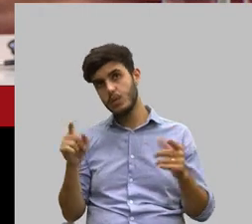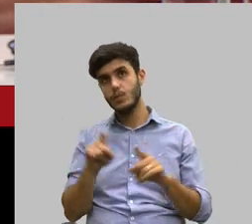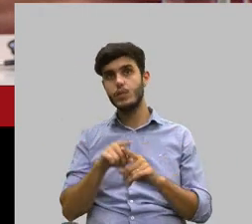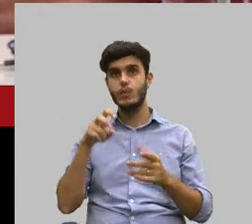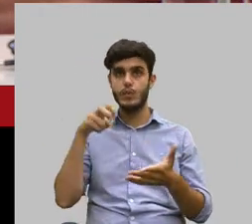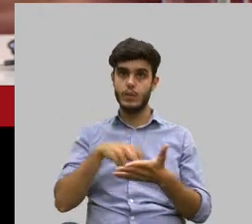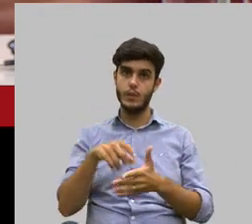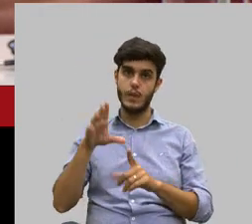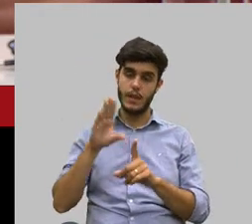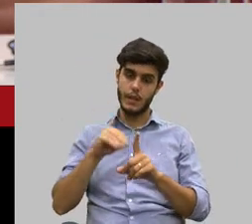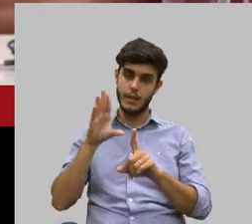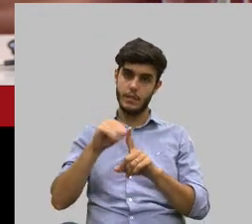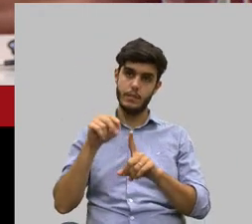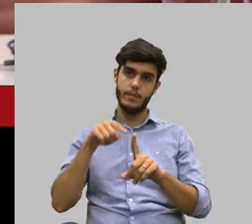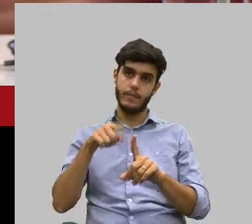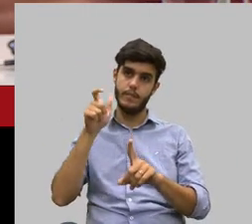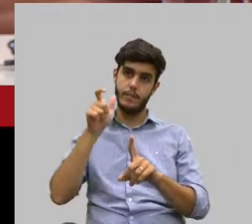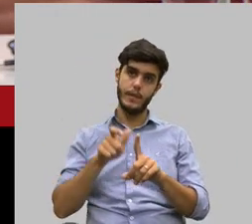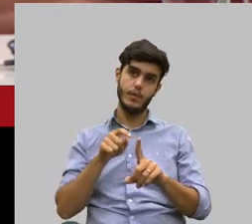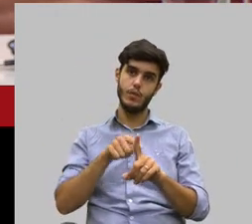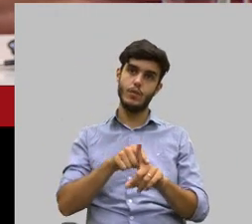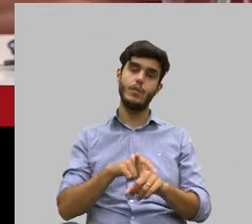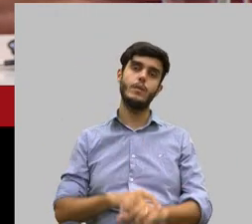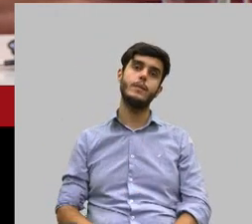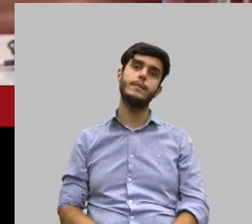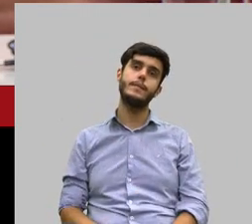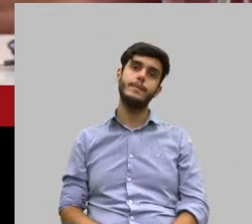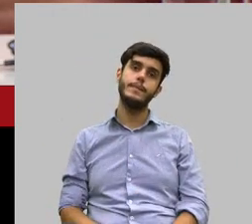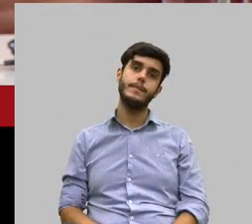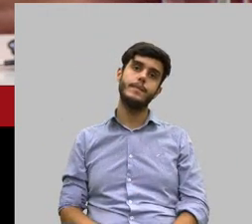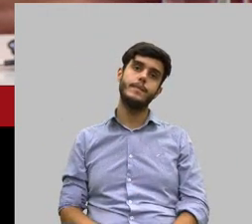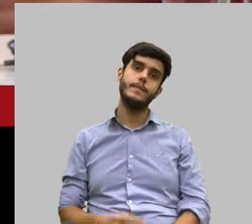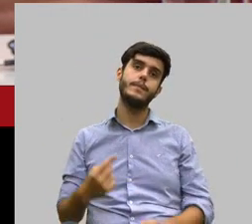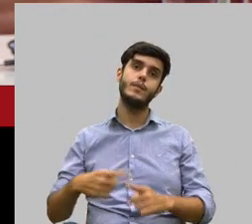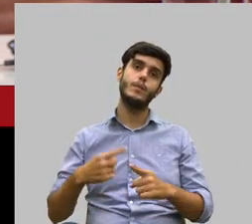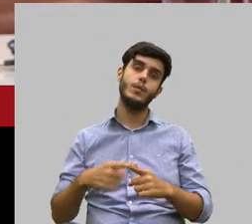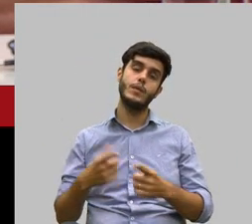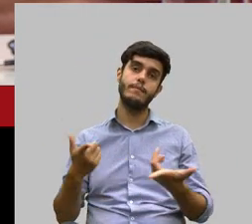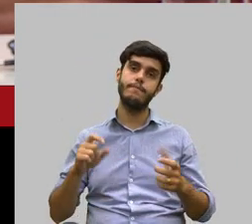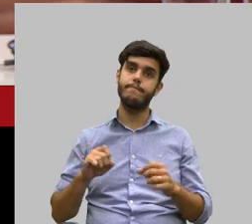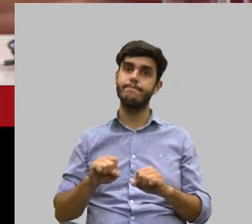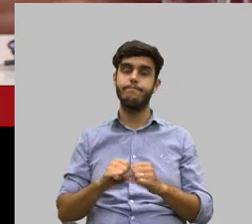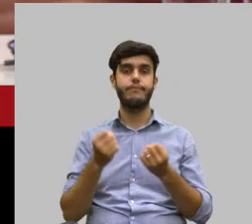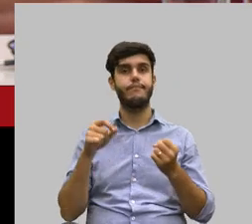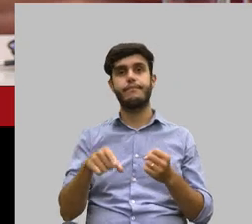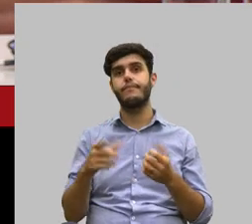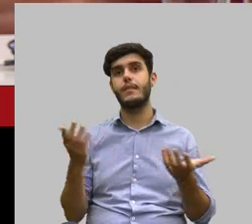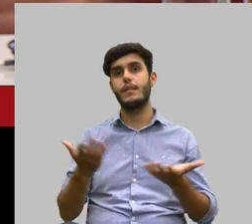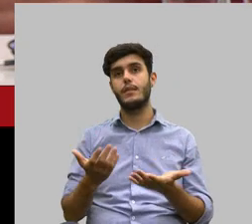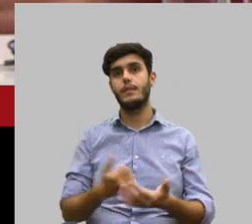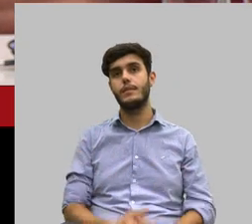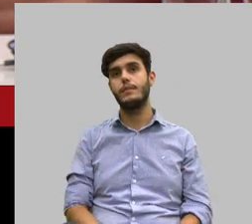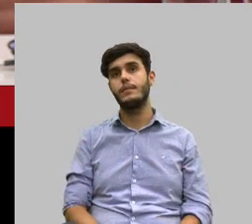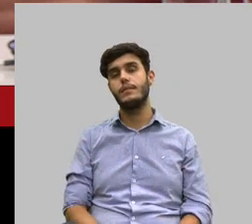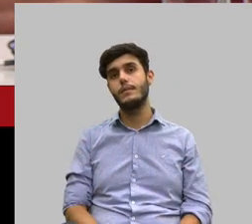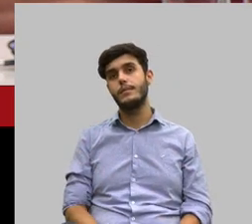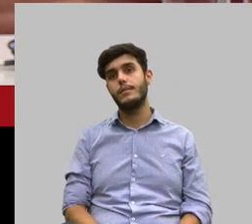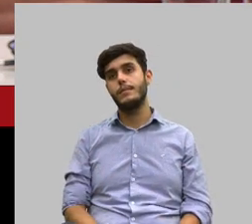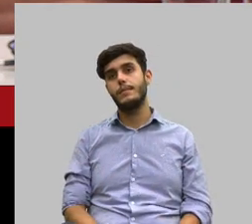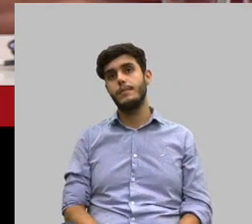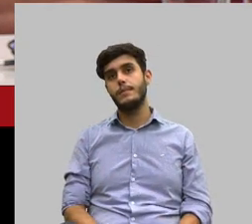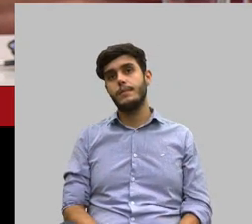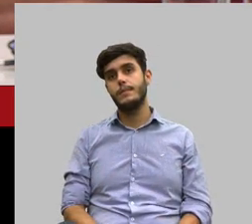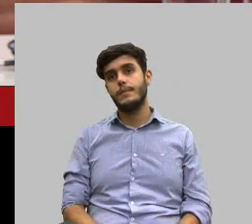do assediador porque isso é inadmissível nos tempos atuais e a própria dout Jan